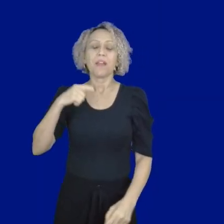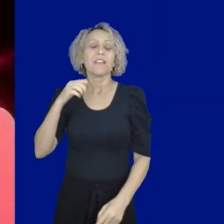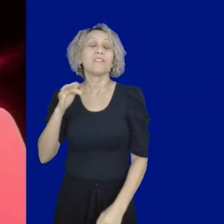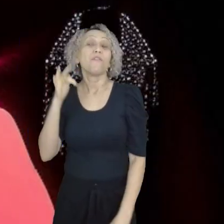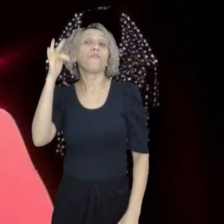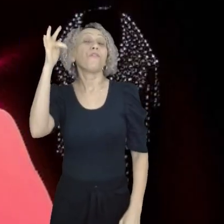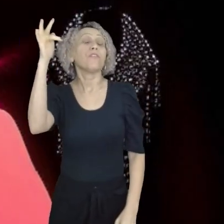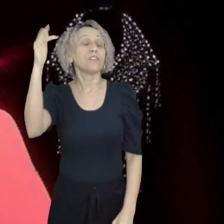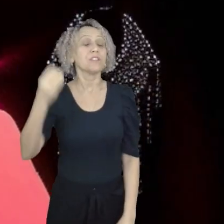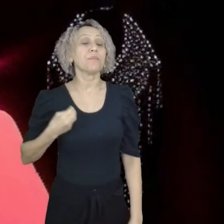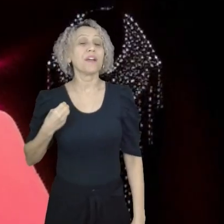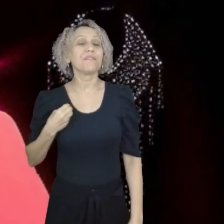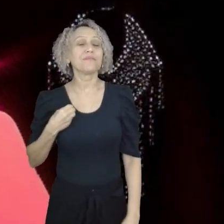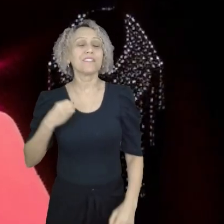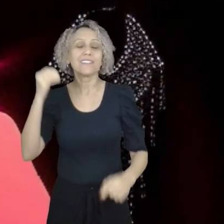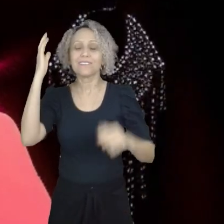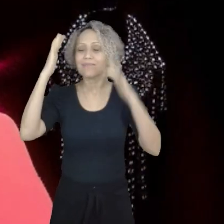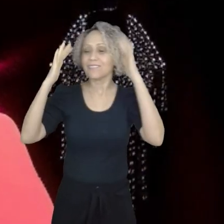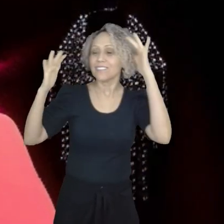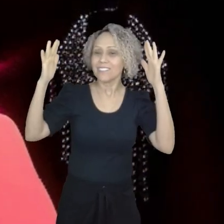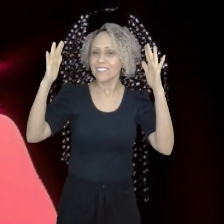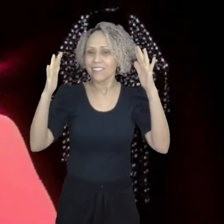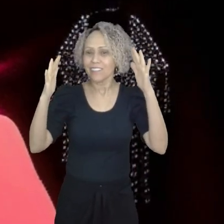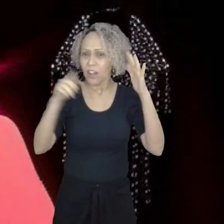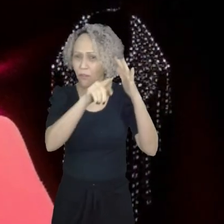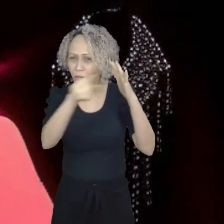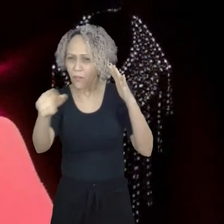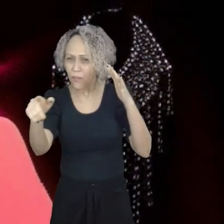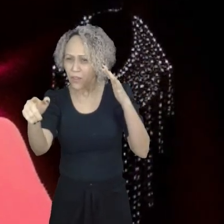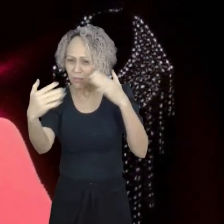Não vão mais conseguir me anular, me calar.